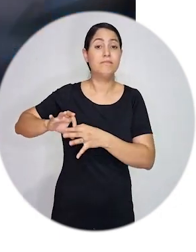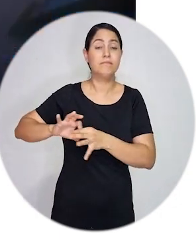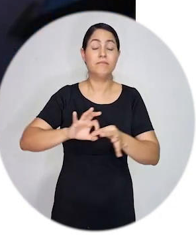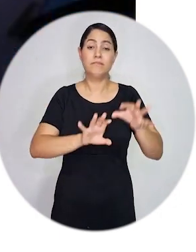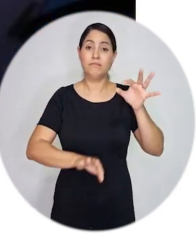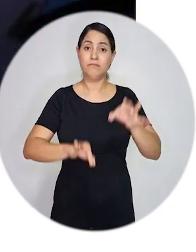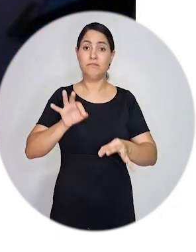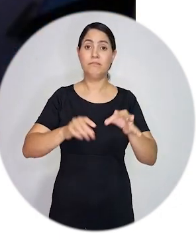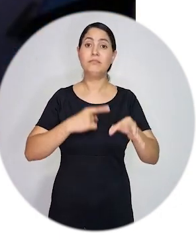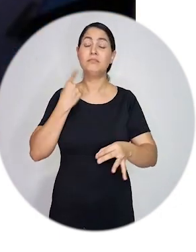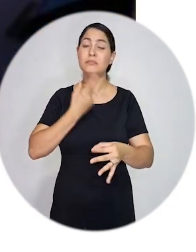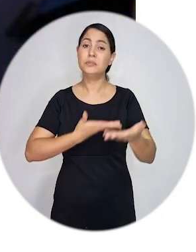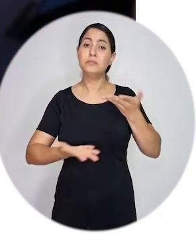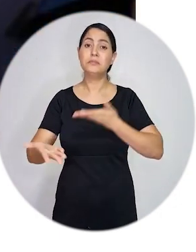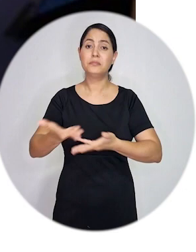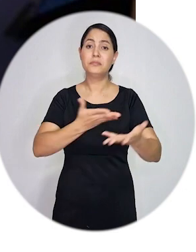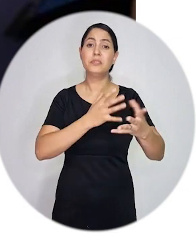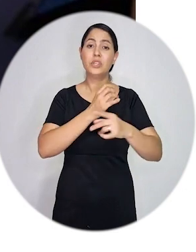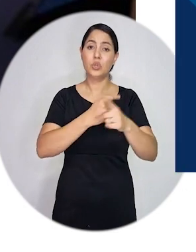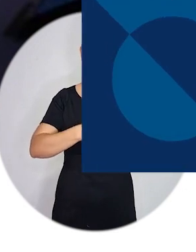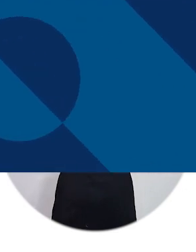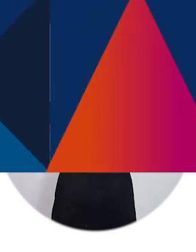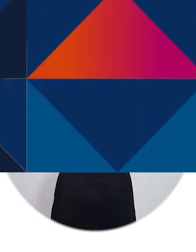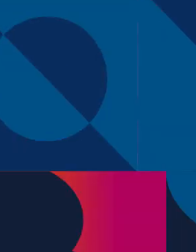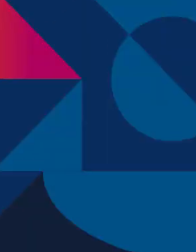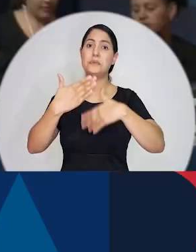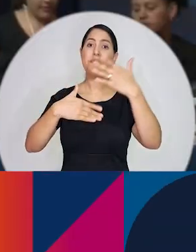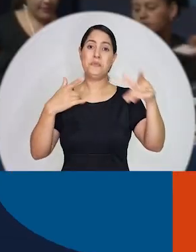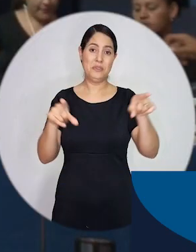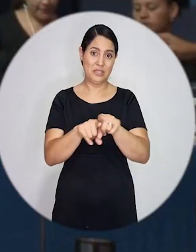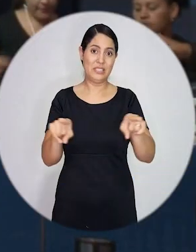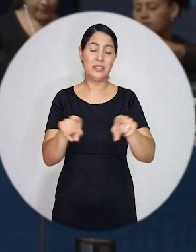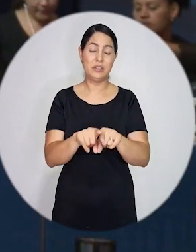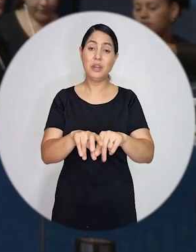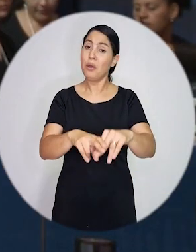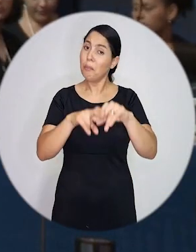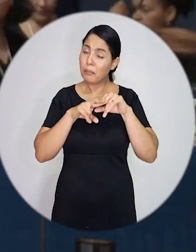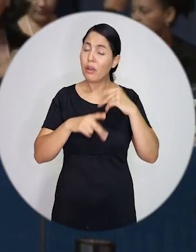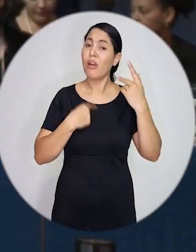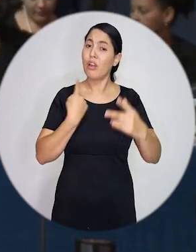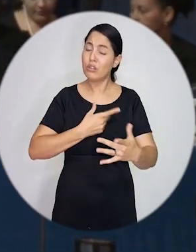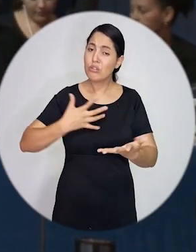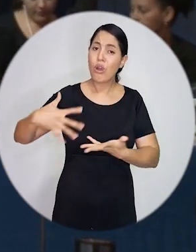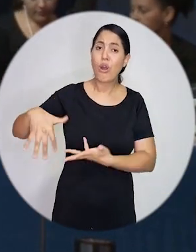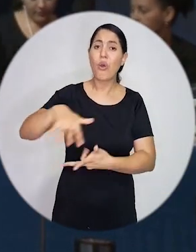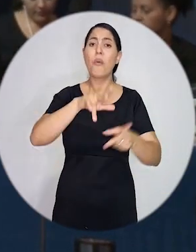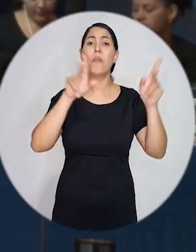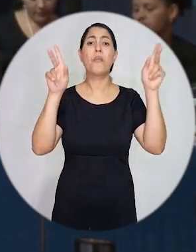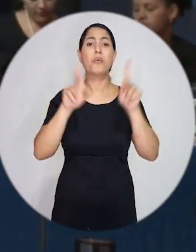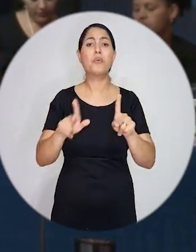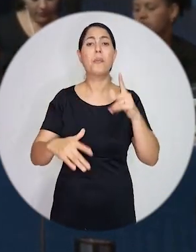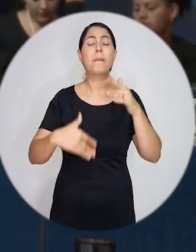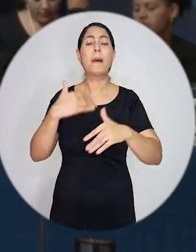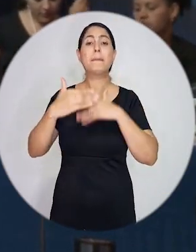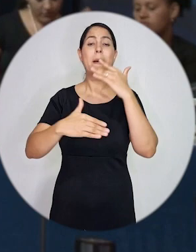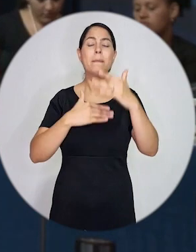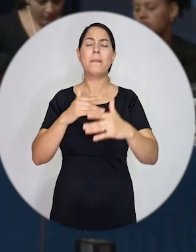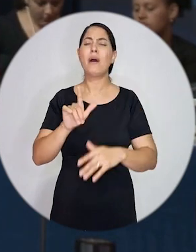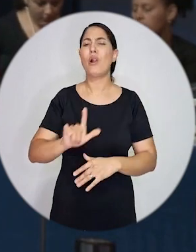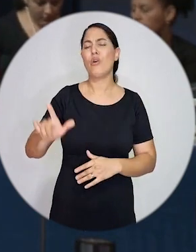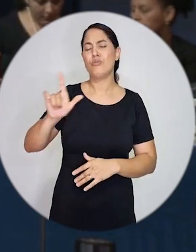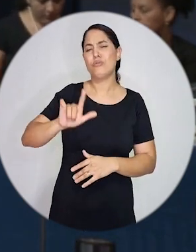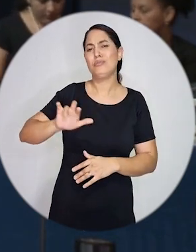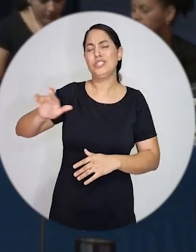da integração jurídica para que possamos ter integração econômica, o desenvolvimento econômico, a construção de um mundo